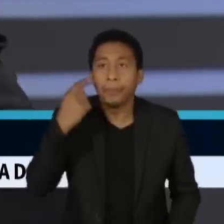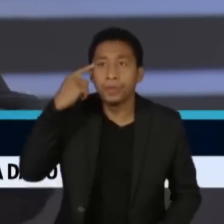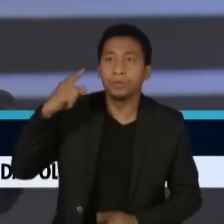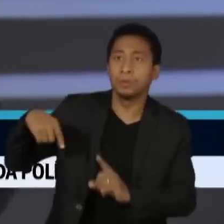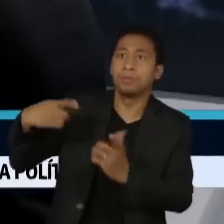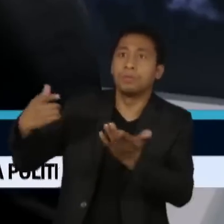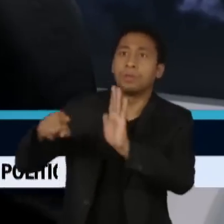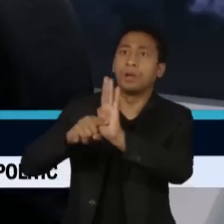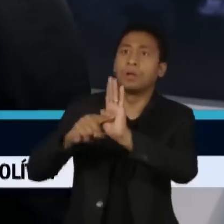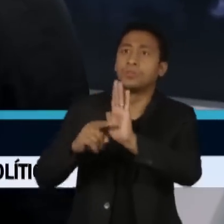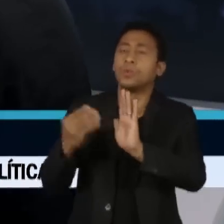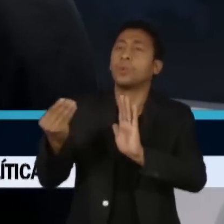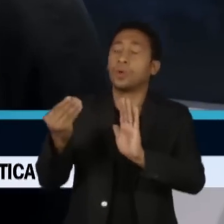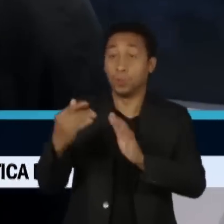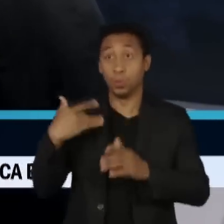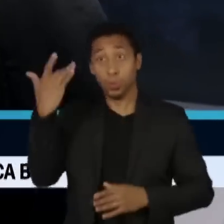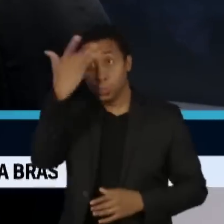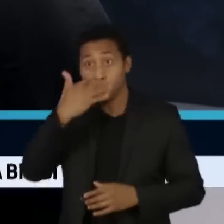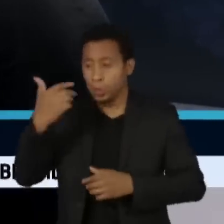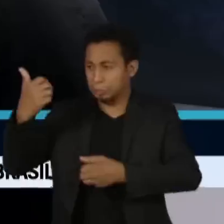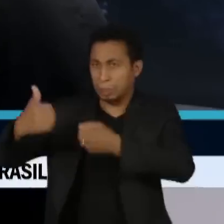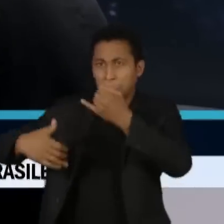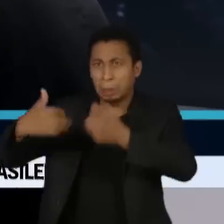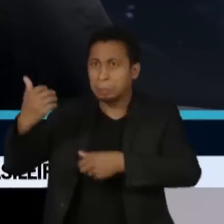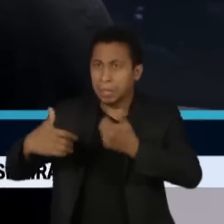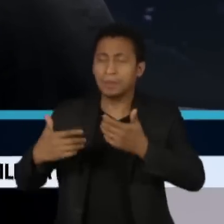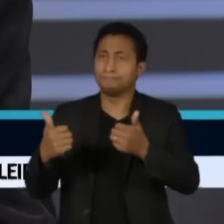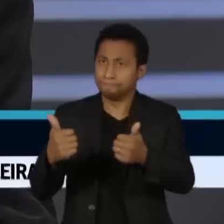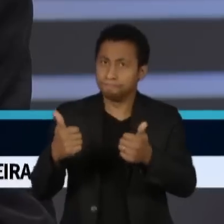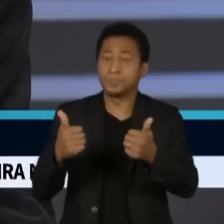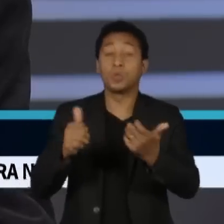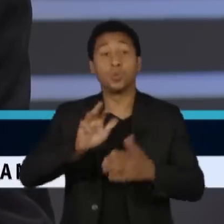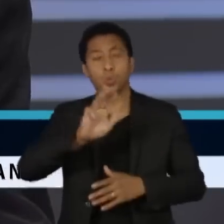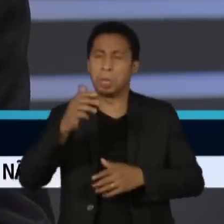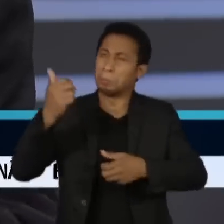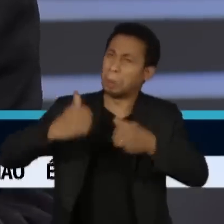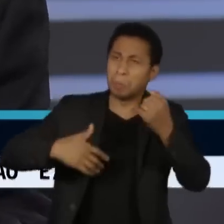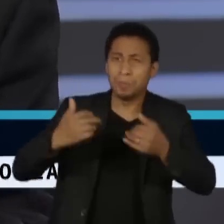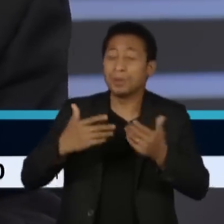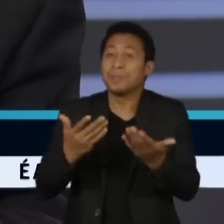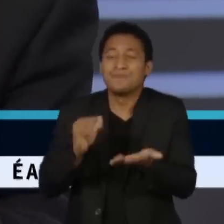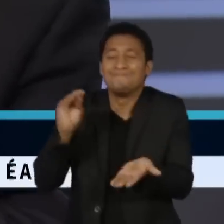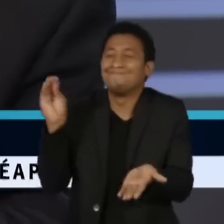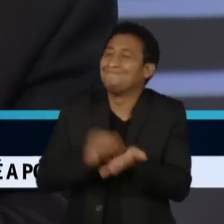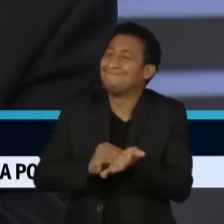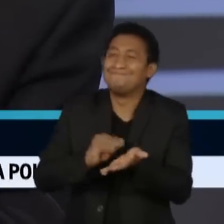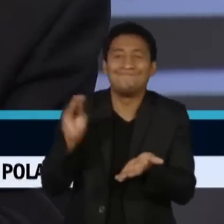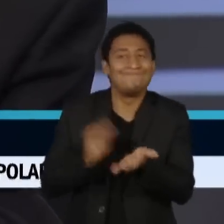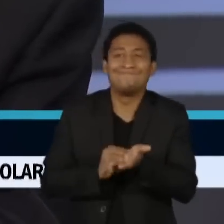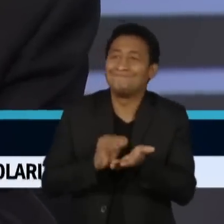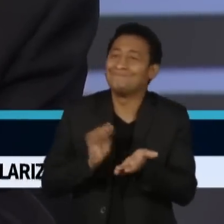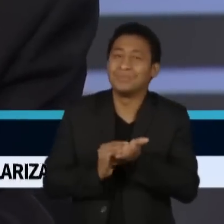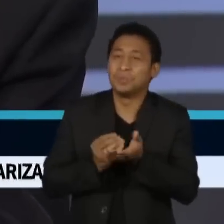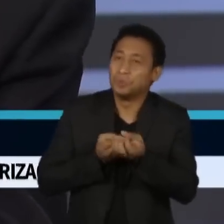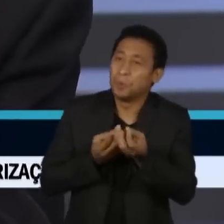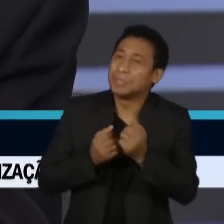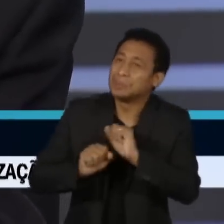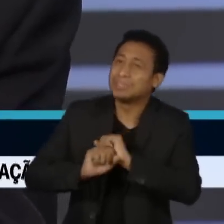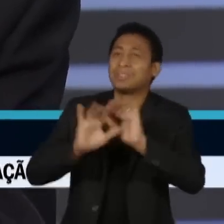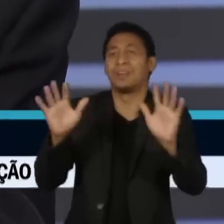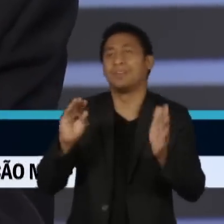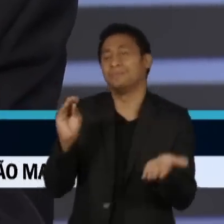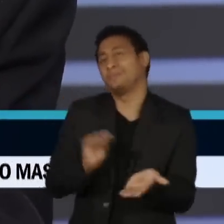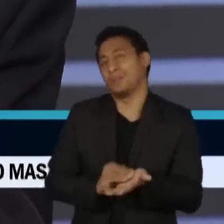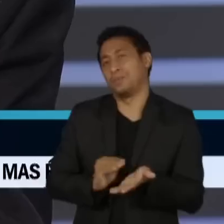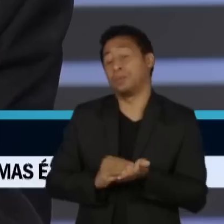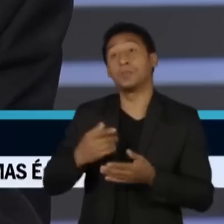Lula fala o radar de fala mas não tem clareza eu acho que tem uma questão nesse Lula três como se fala que é o seguinte o Lula herdou o Lula